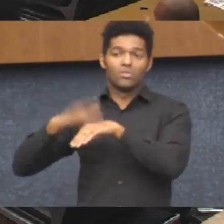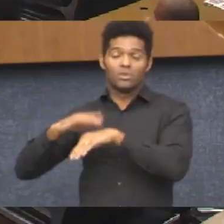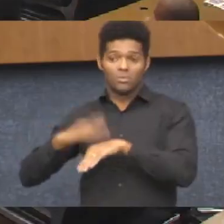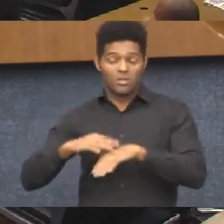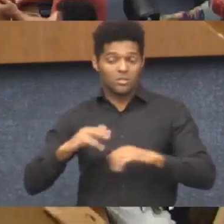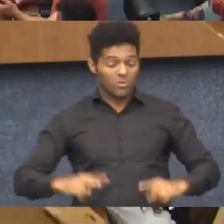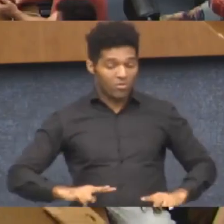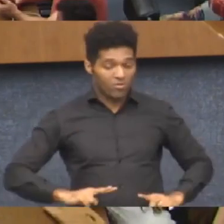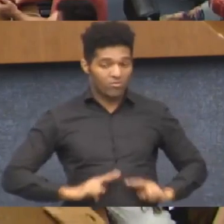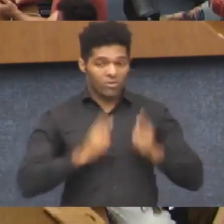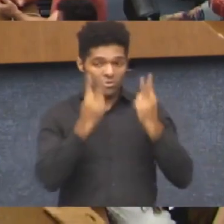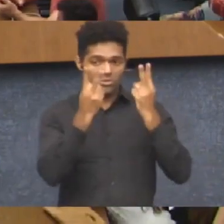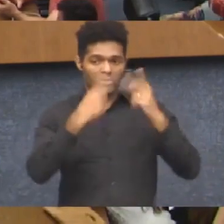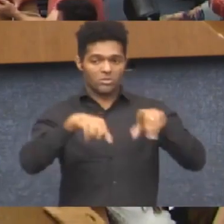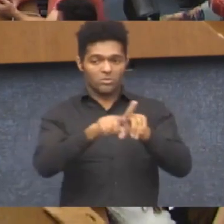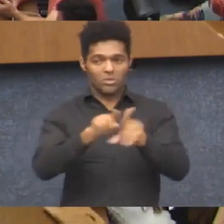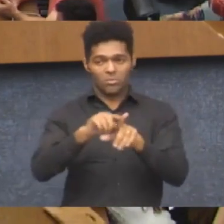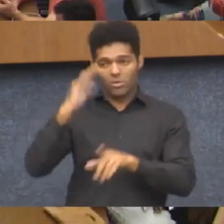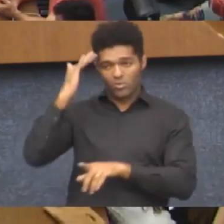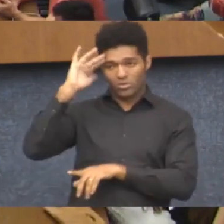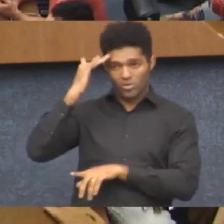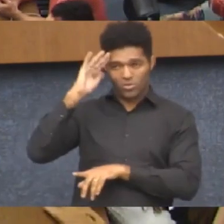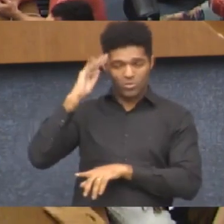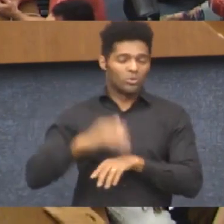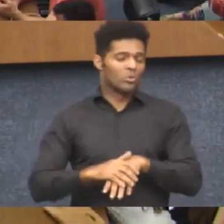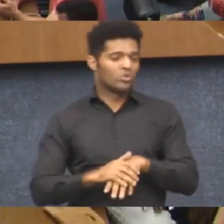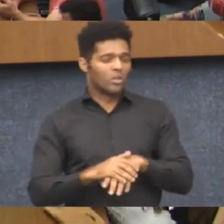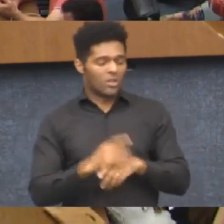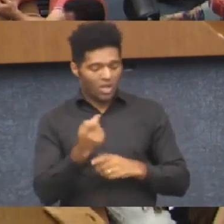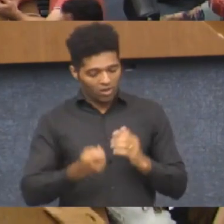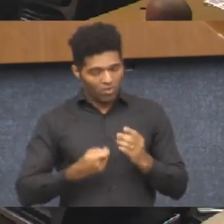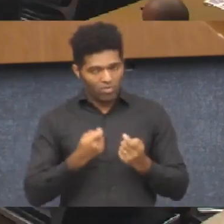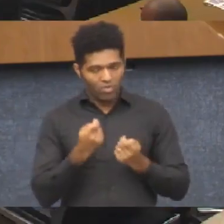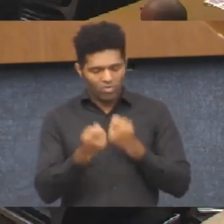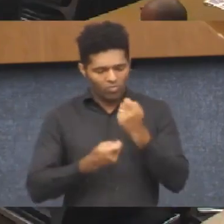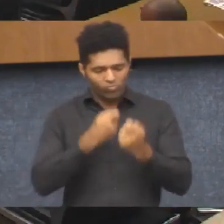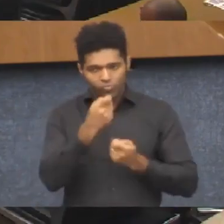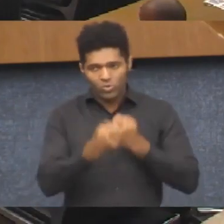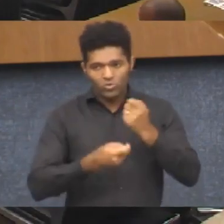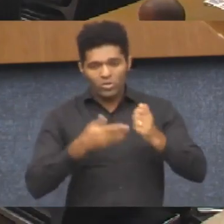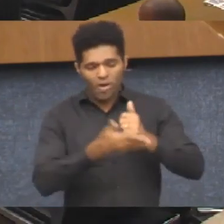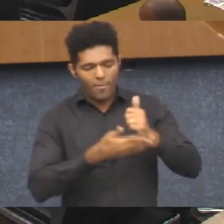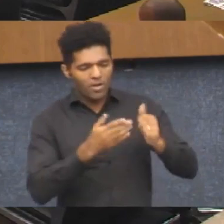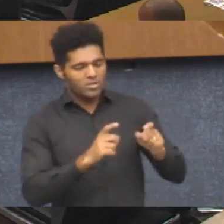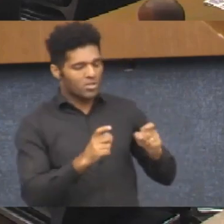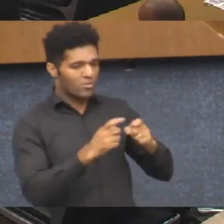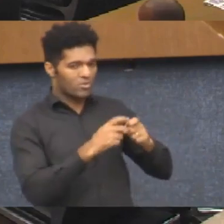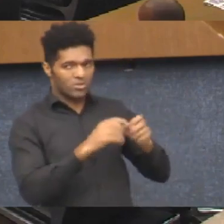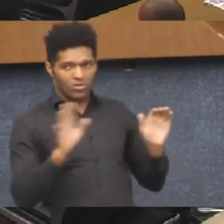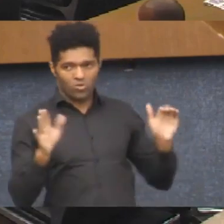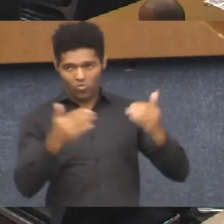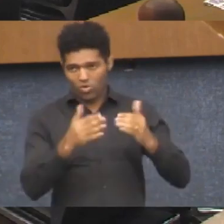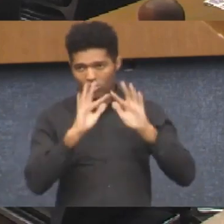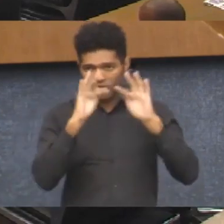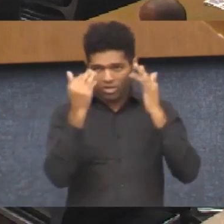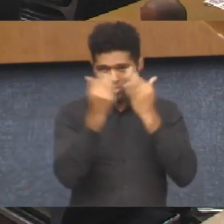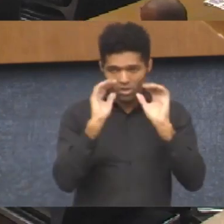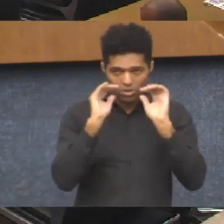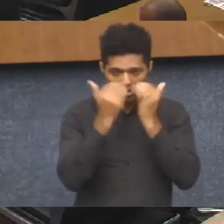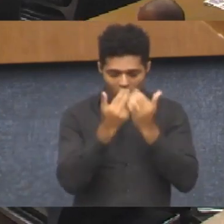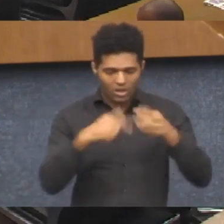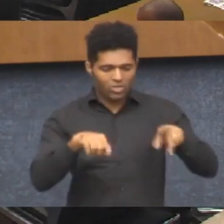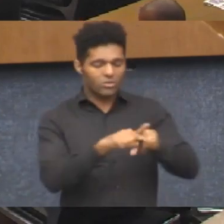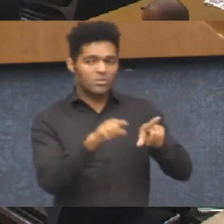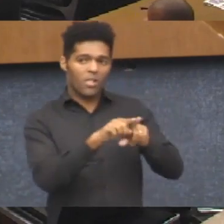do entendimento, né, de que investir na medicina de família e comunidade, investir em especialistas em atenção primária,